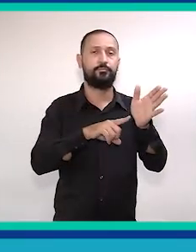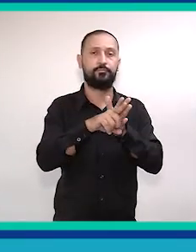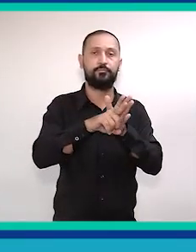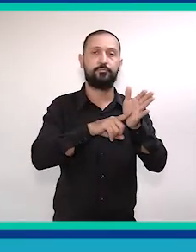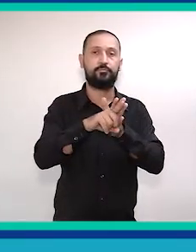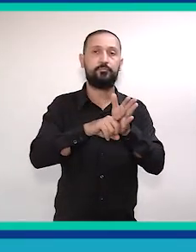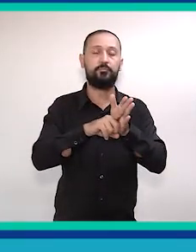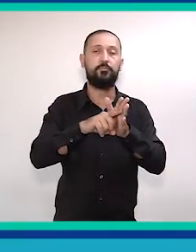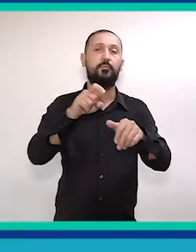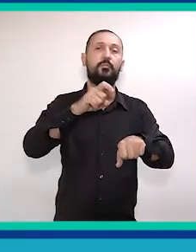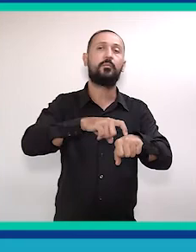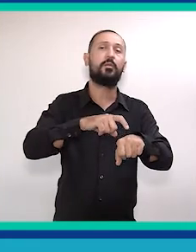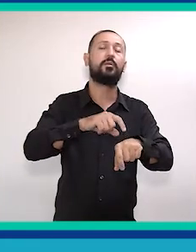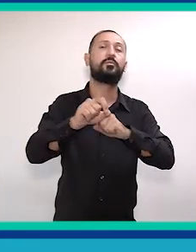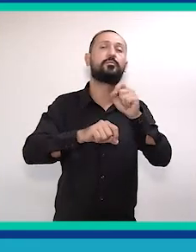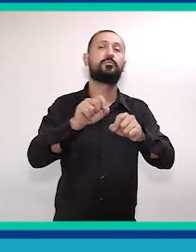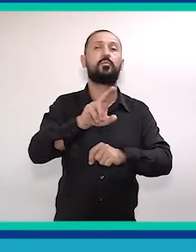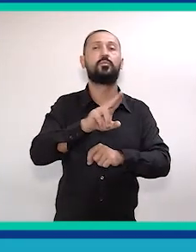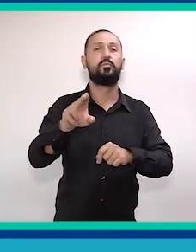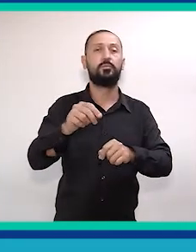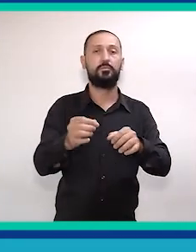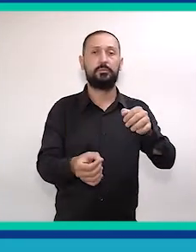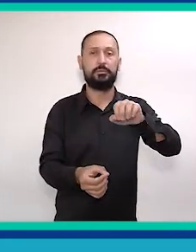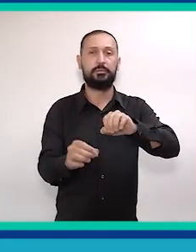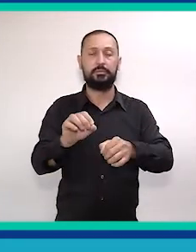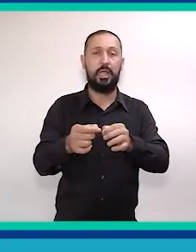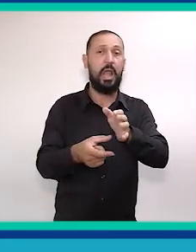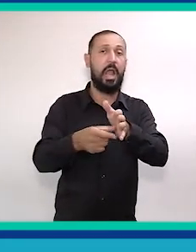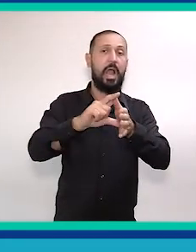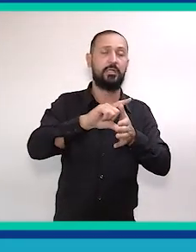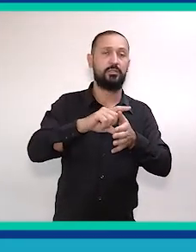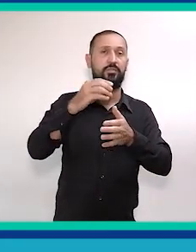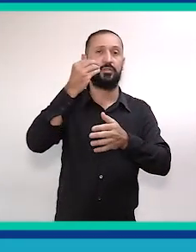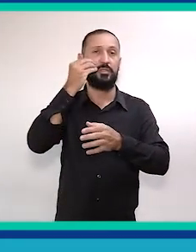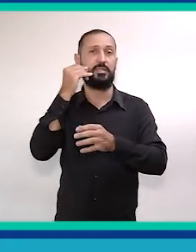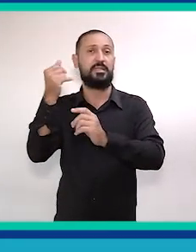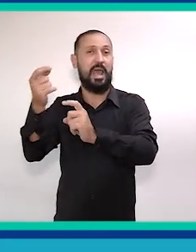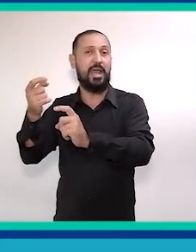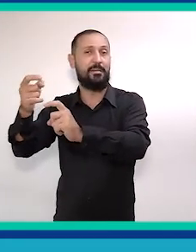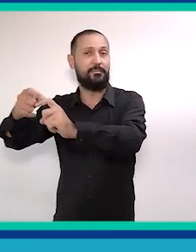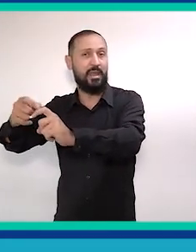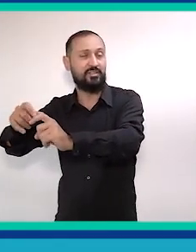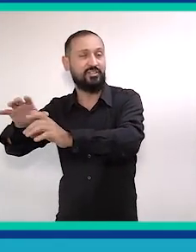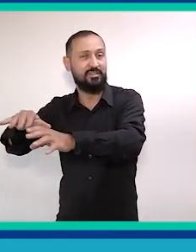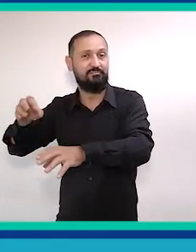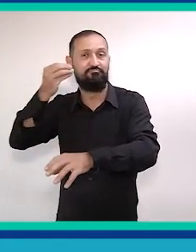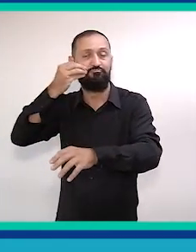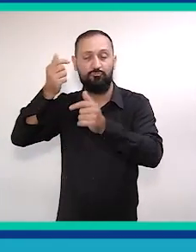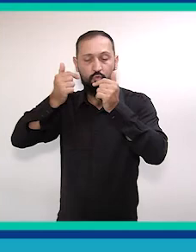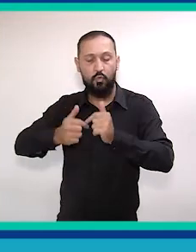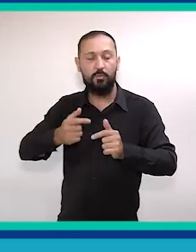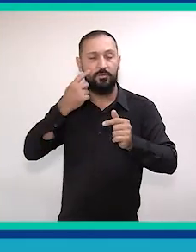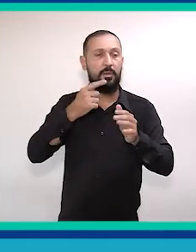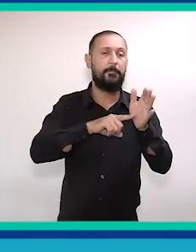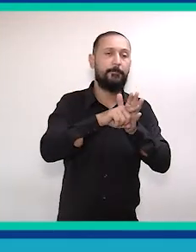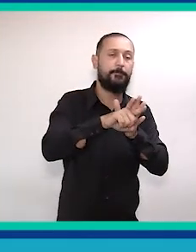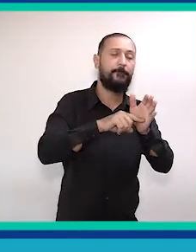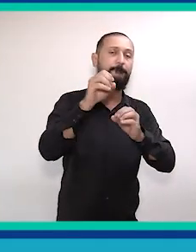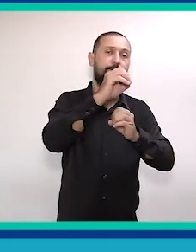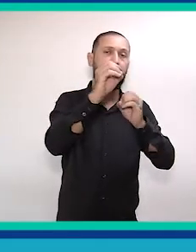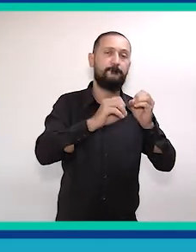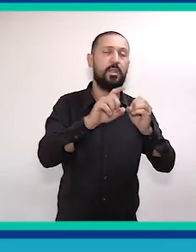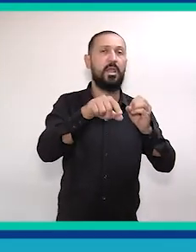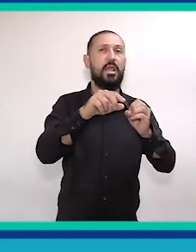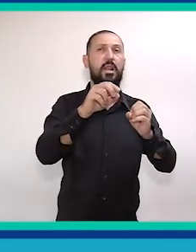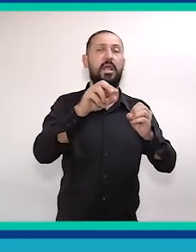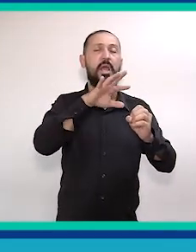da nossa pesquisa, ela está no momento que a gente chama de ensaio pré-clínico. Então, ensaio pré-clínico é quando você investiga